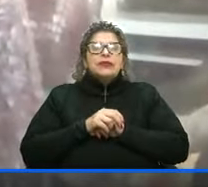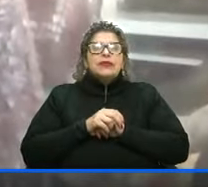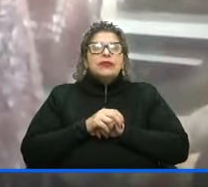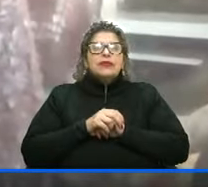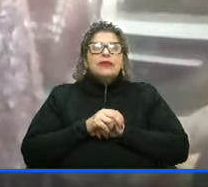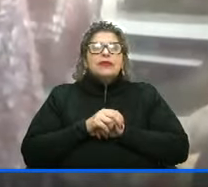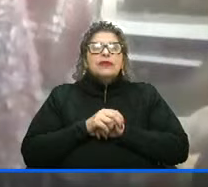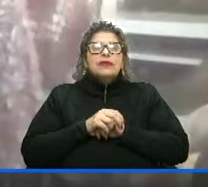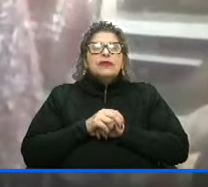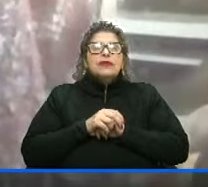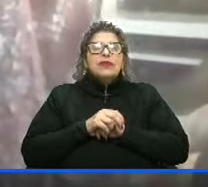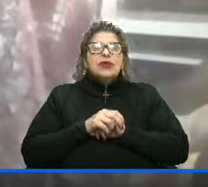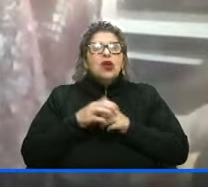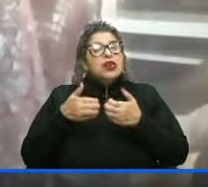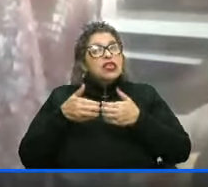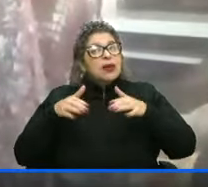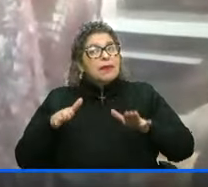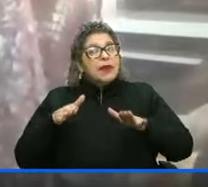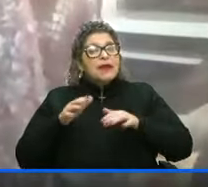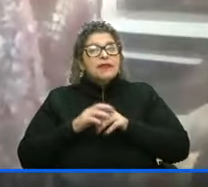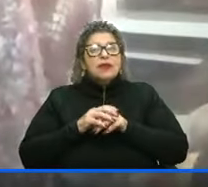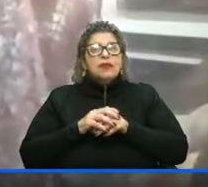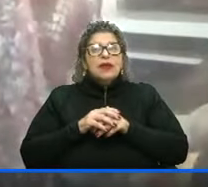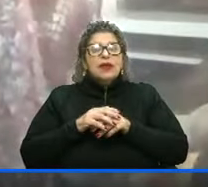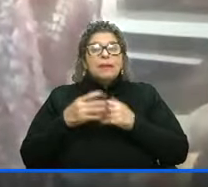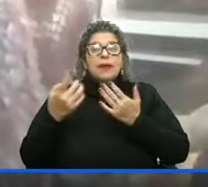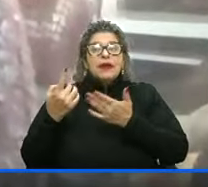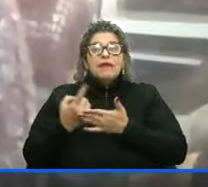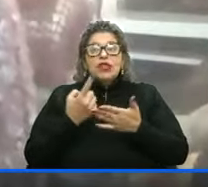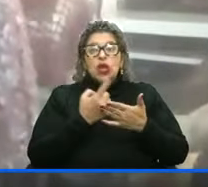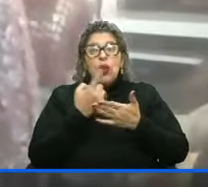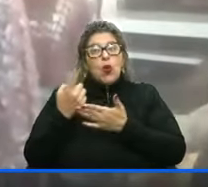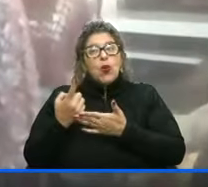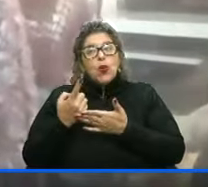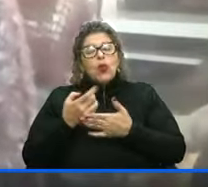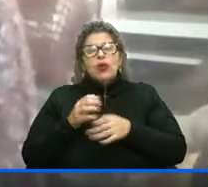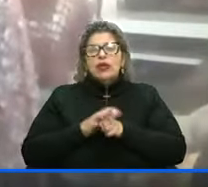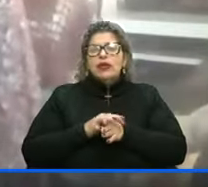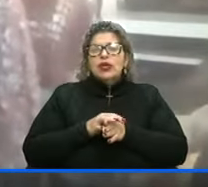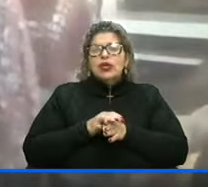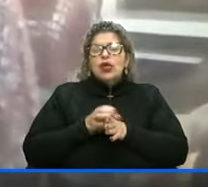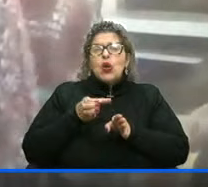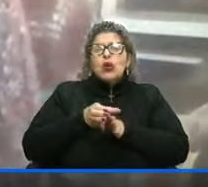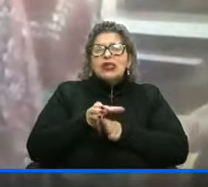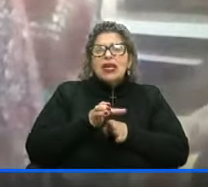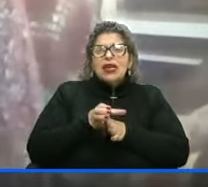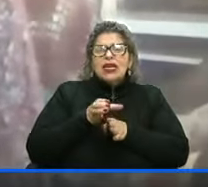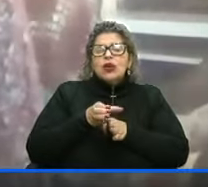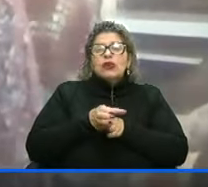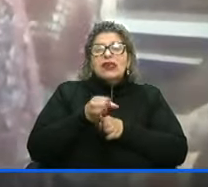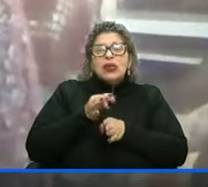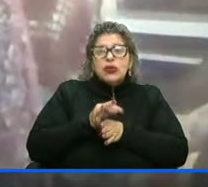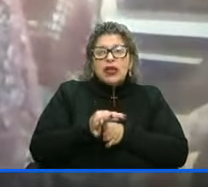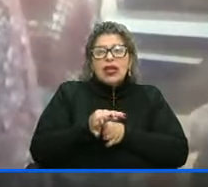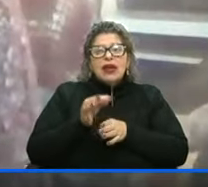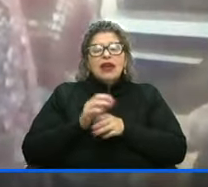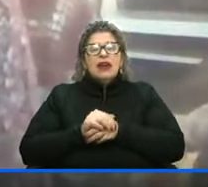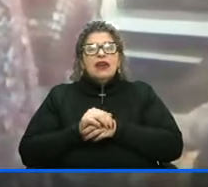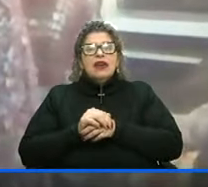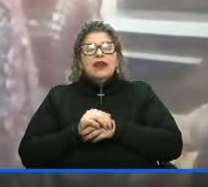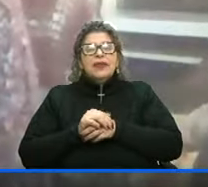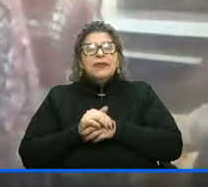para, em seguida, a gente rodar para as questões, assim, conselheiro tutelar, fórum. Eu